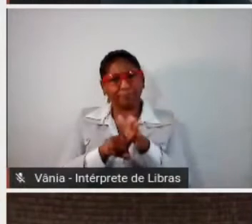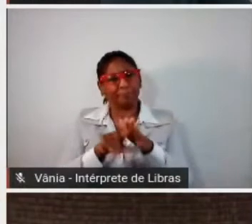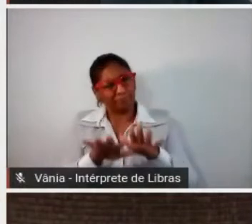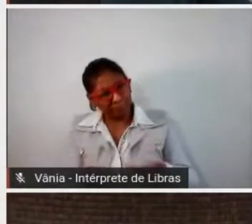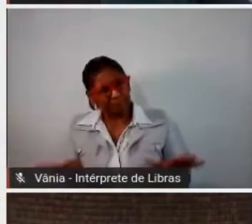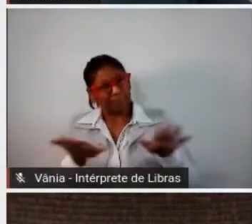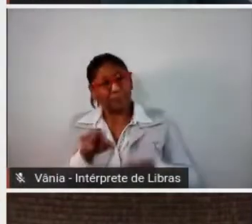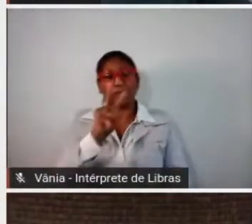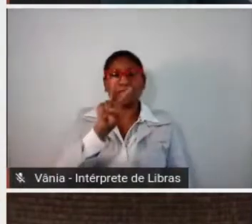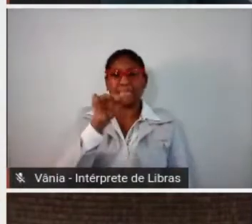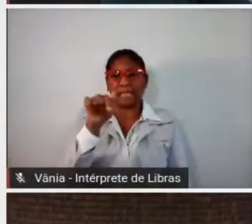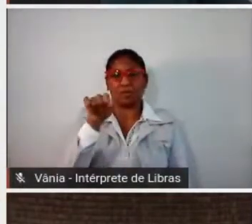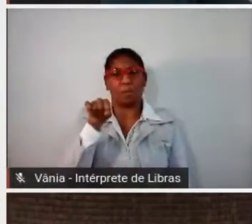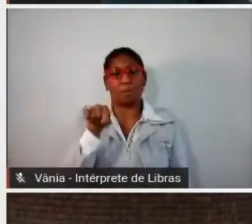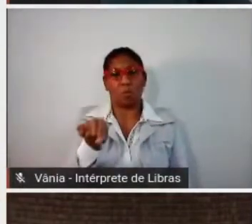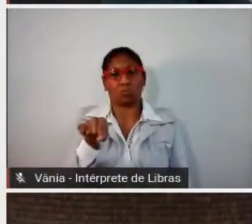de 27